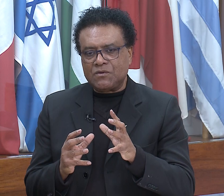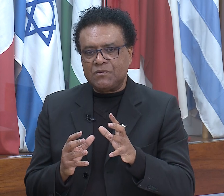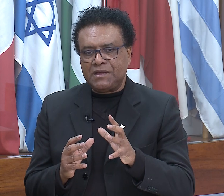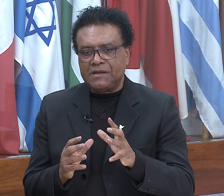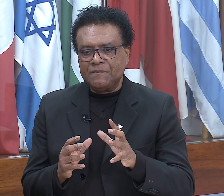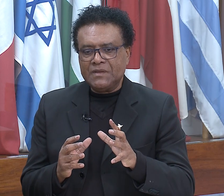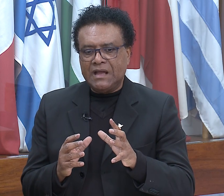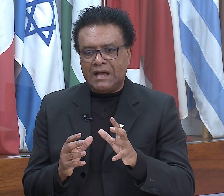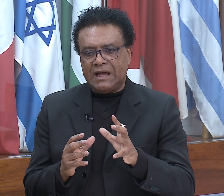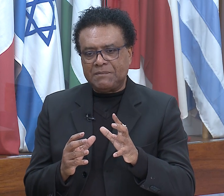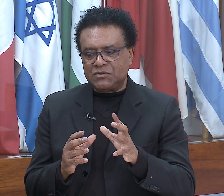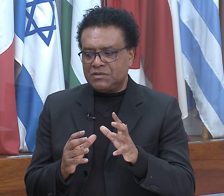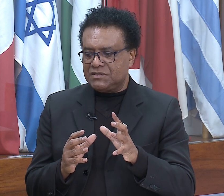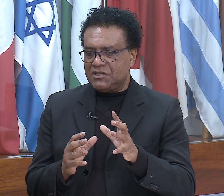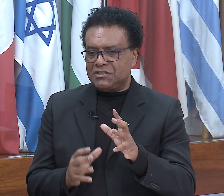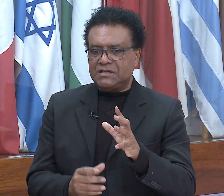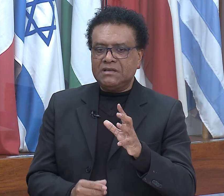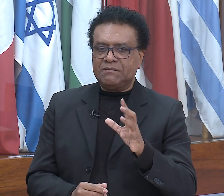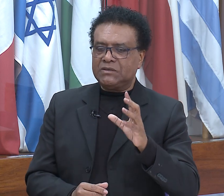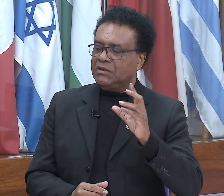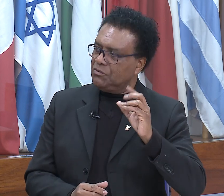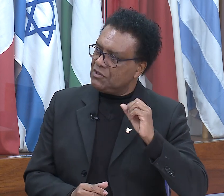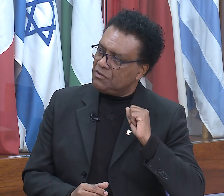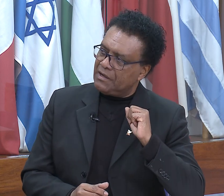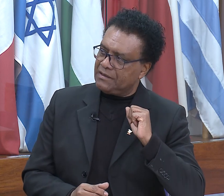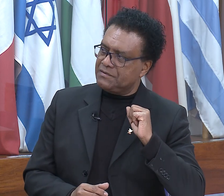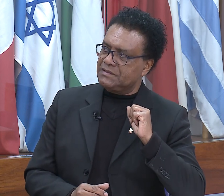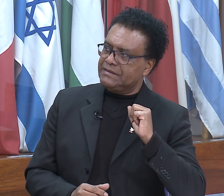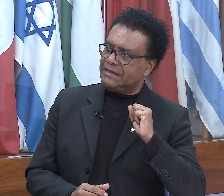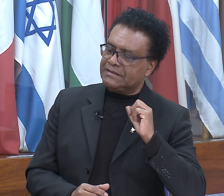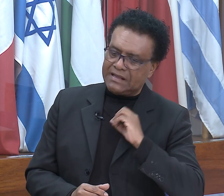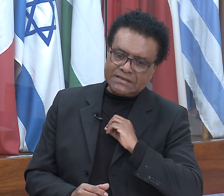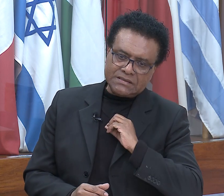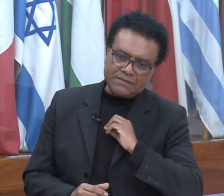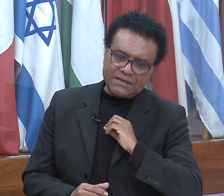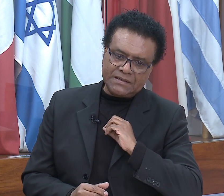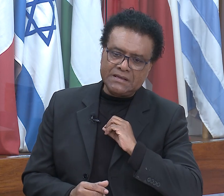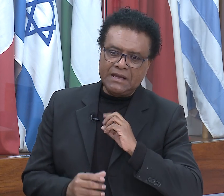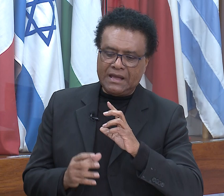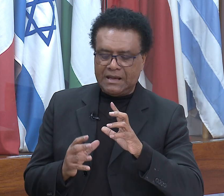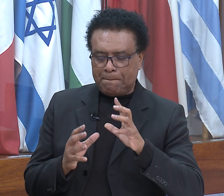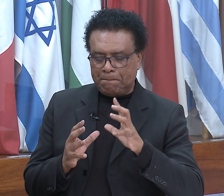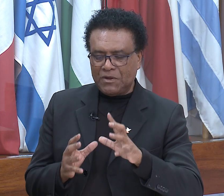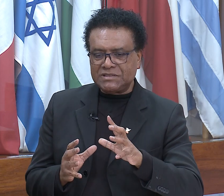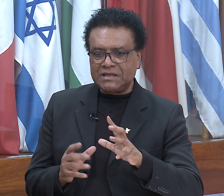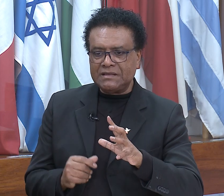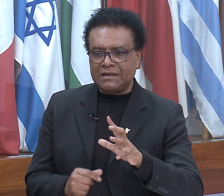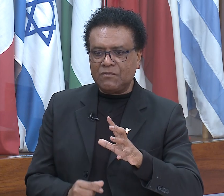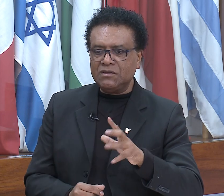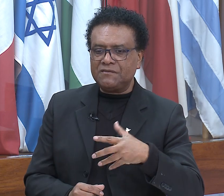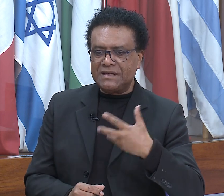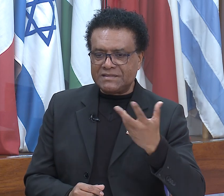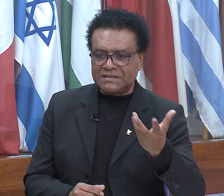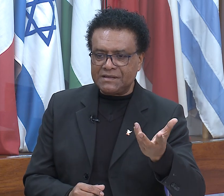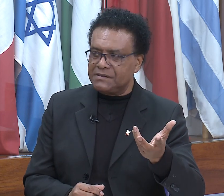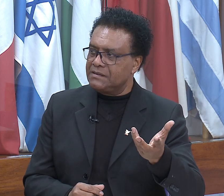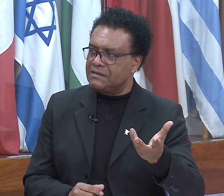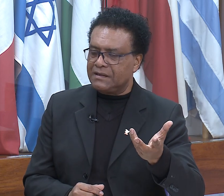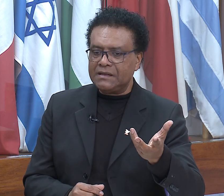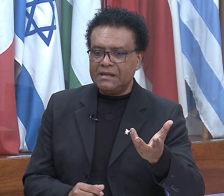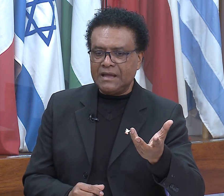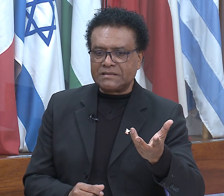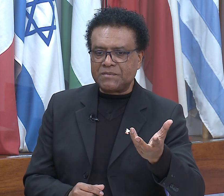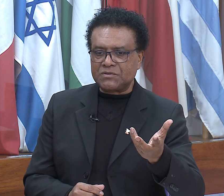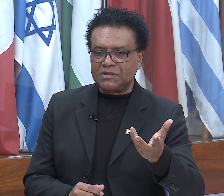nós possamos fazer com que a pessoa que seja inovadora de órgãos na cidade de Santa Maria ela possa quando falecer